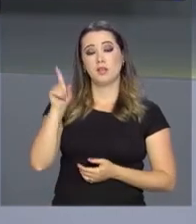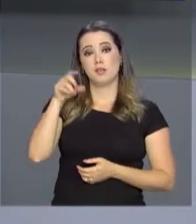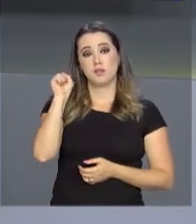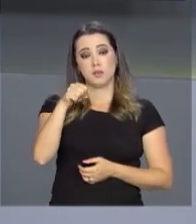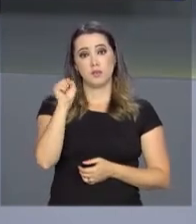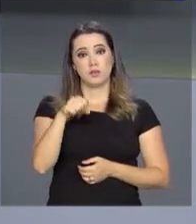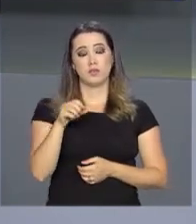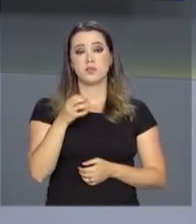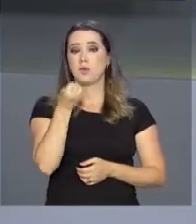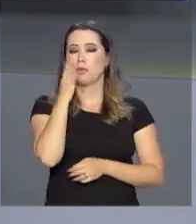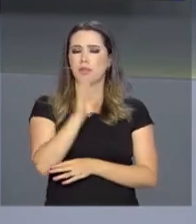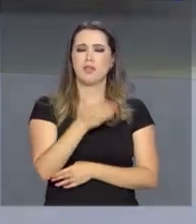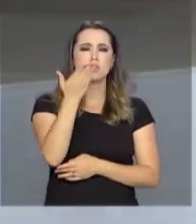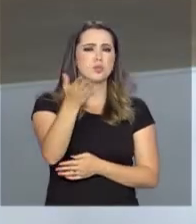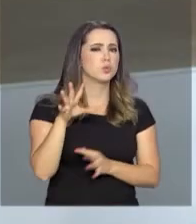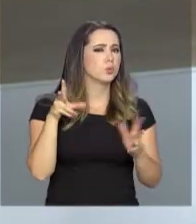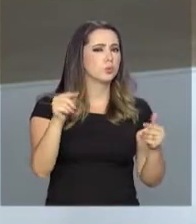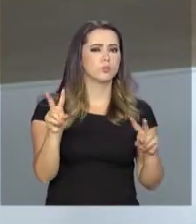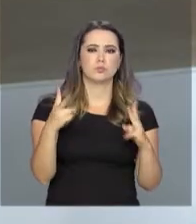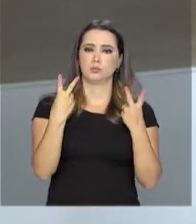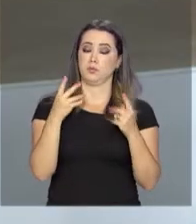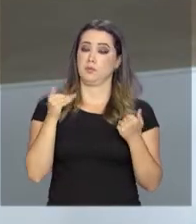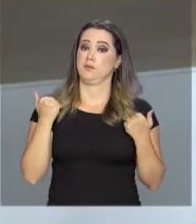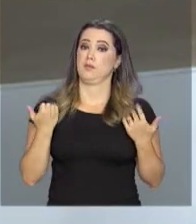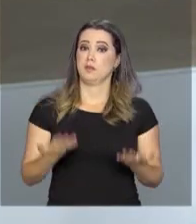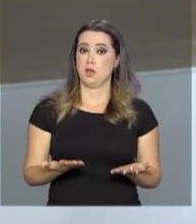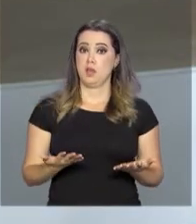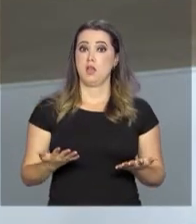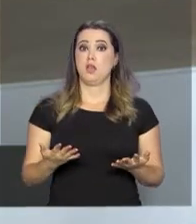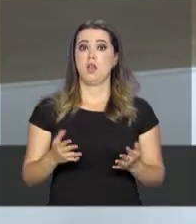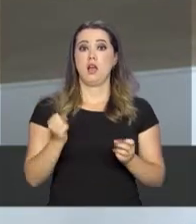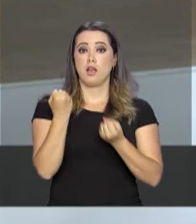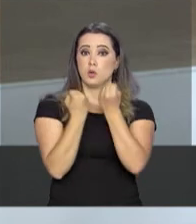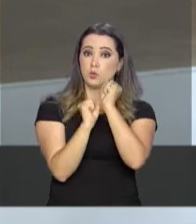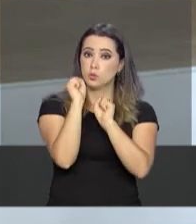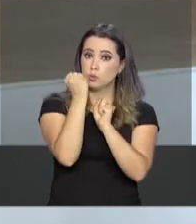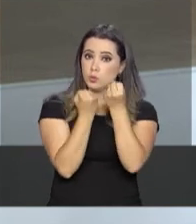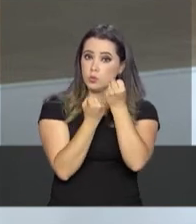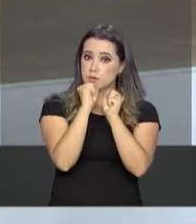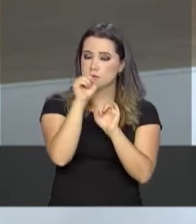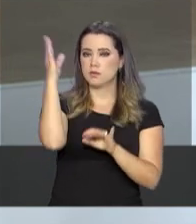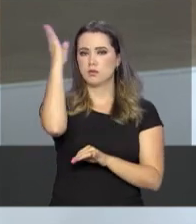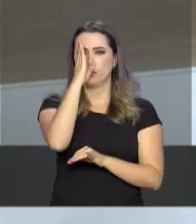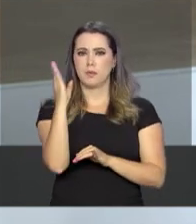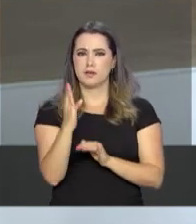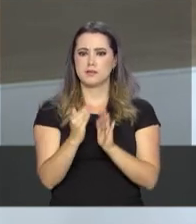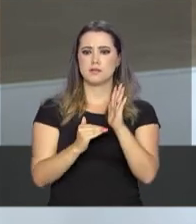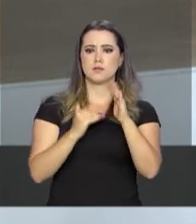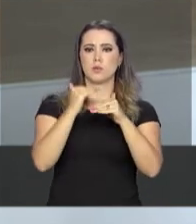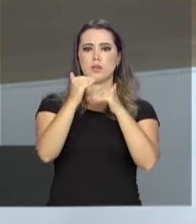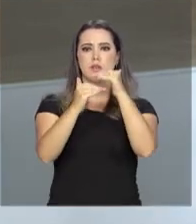Alessandra. Boa tarde para você. Boa tarde a todos. A produção industrial brasileira cresceu